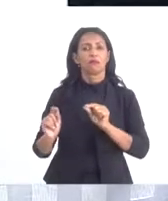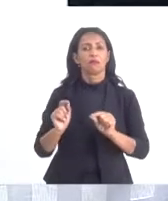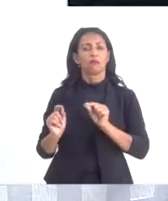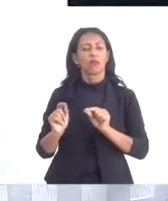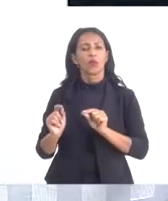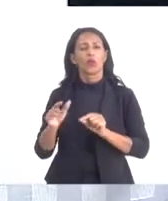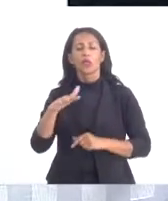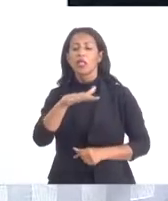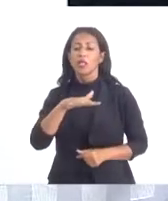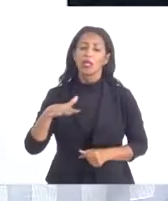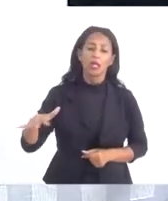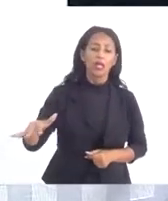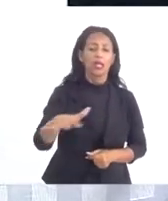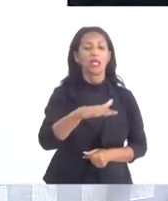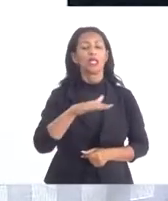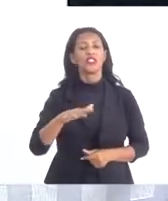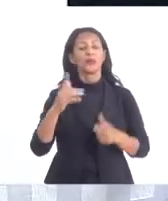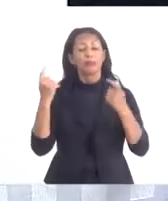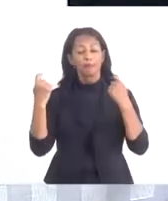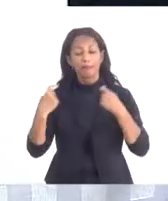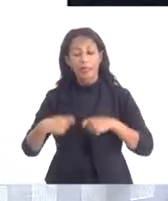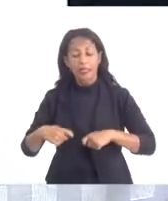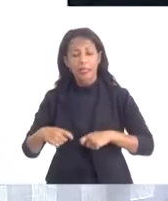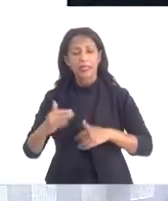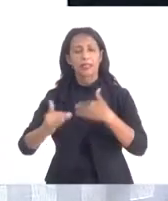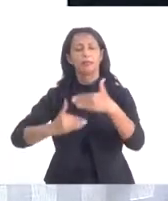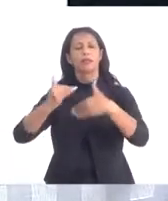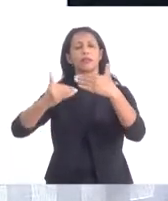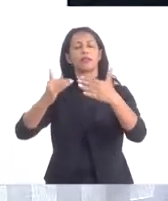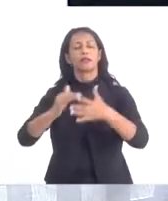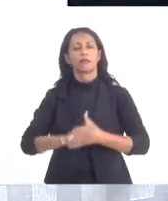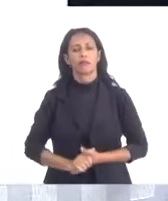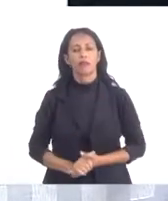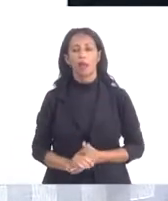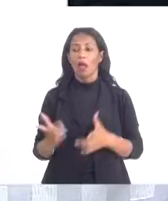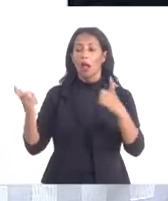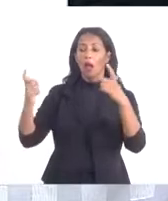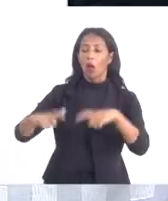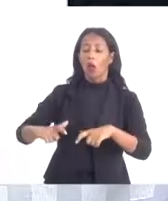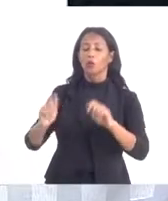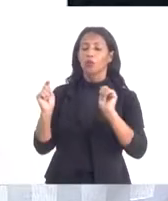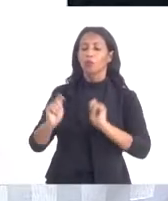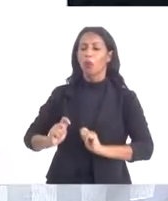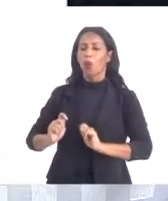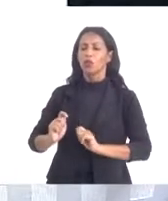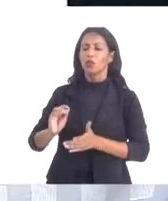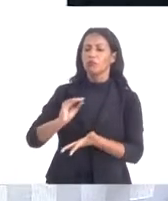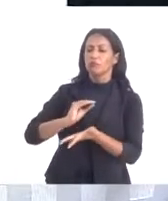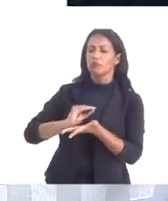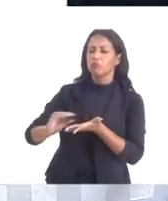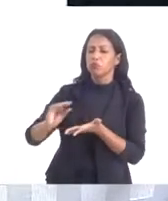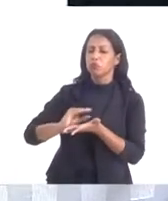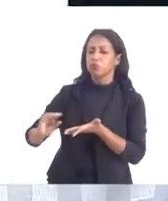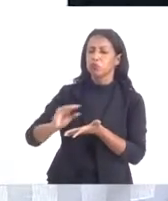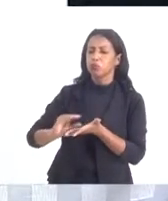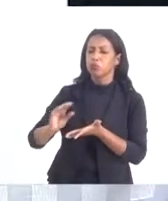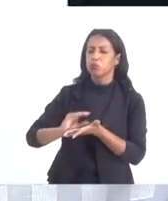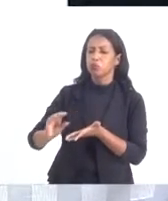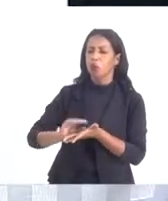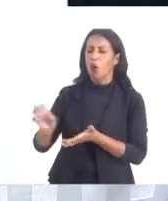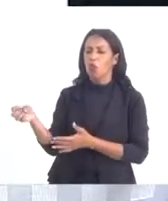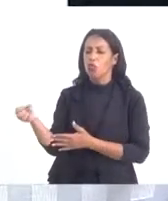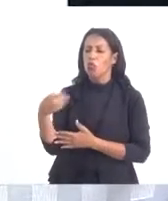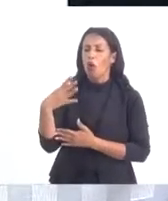que a região precisa para se desenvolver. Aonde podemos fazer investimentos que possam atrair